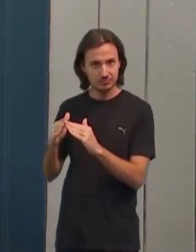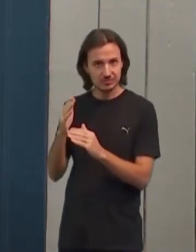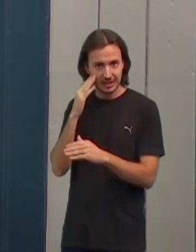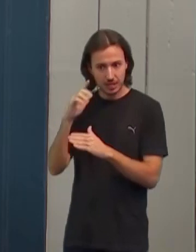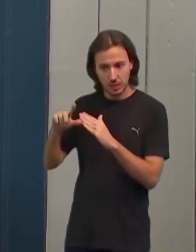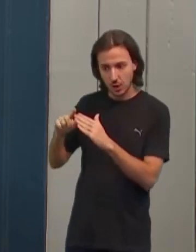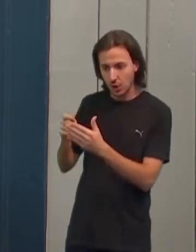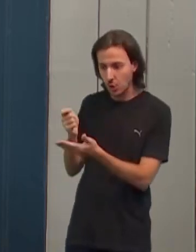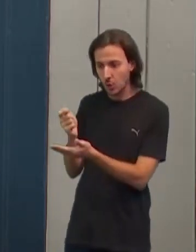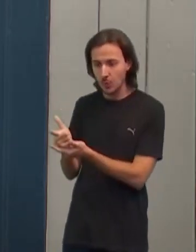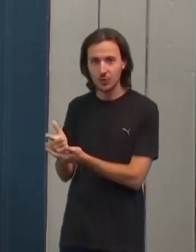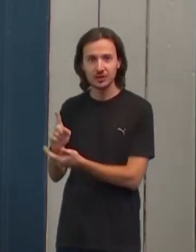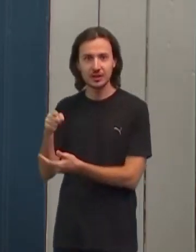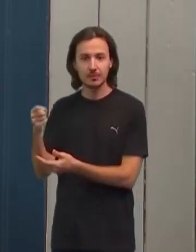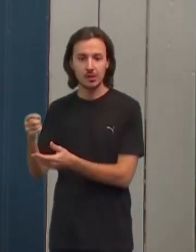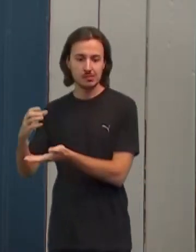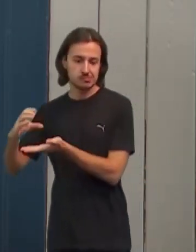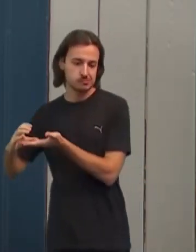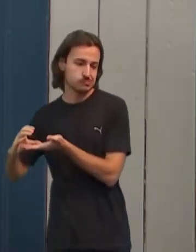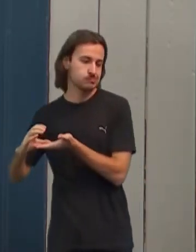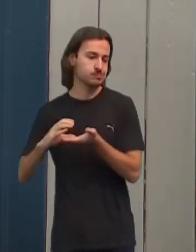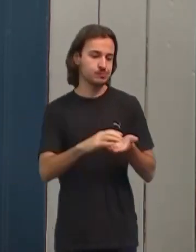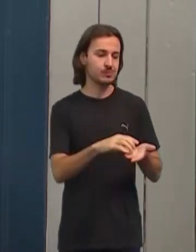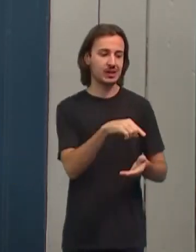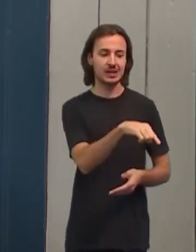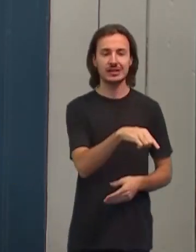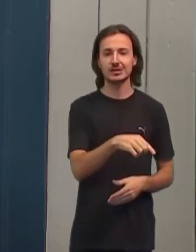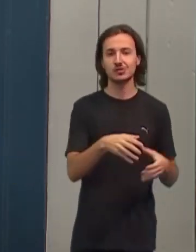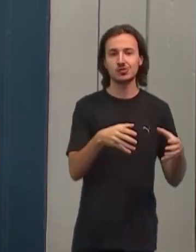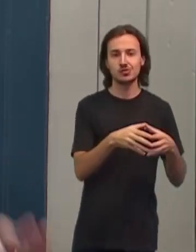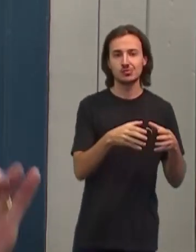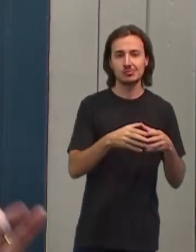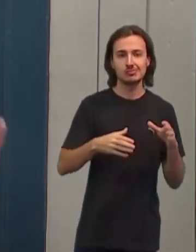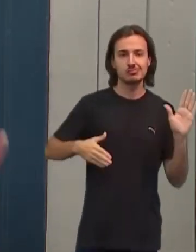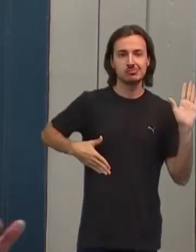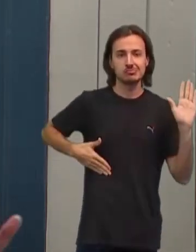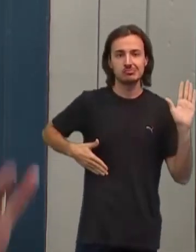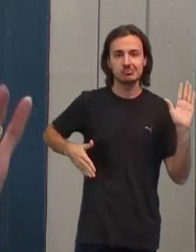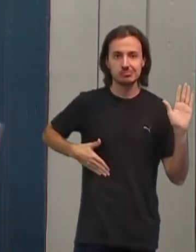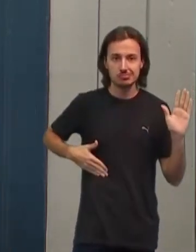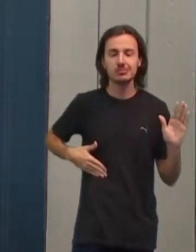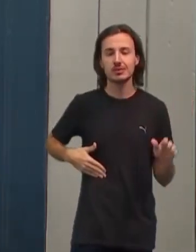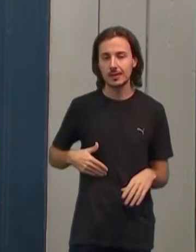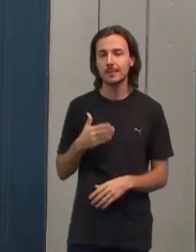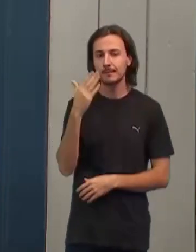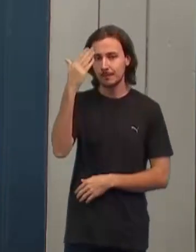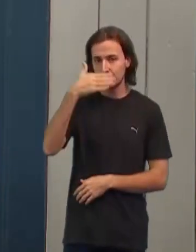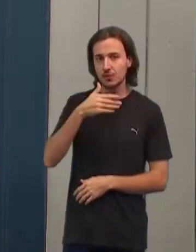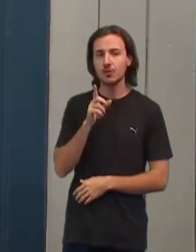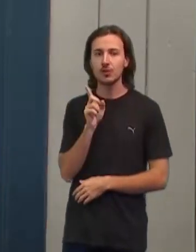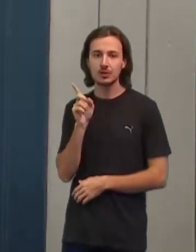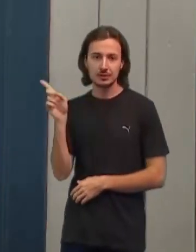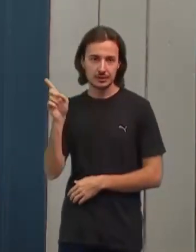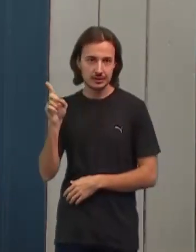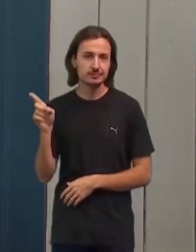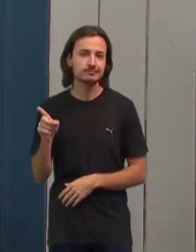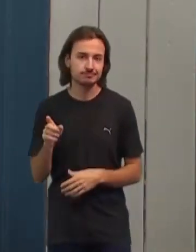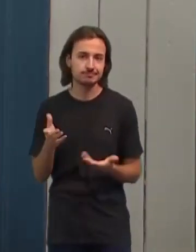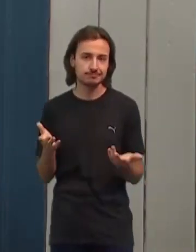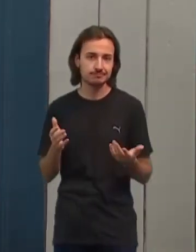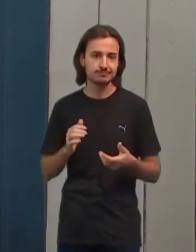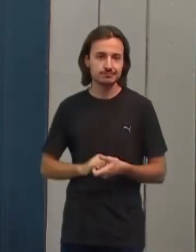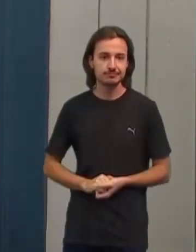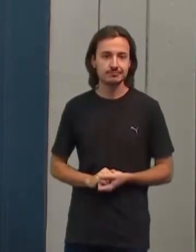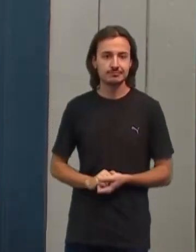como ficou provado pelo levantamento que o Tribunal de Contas da União fez. É só